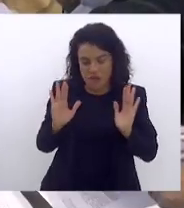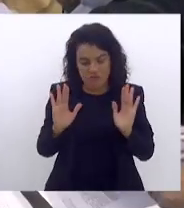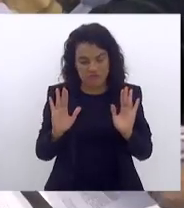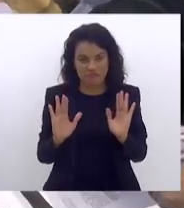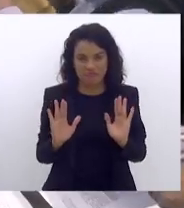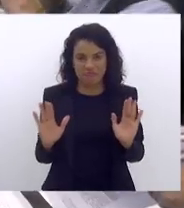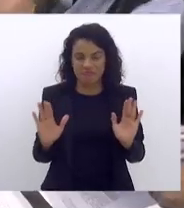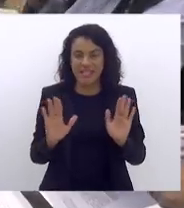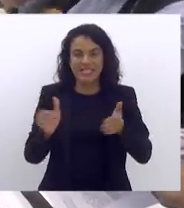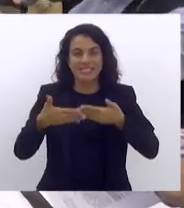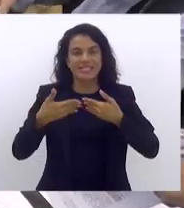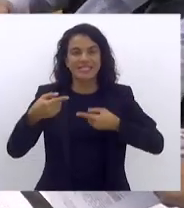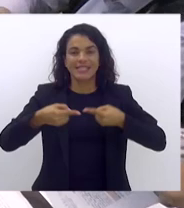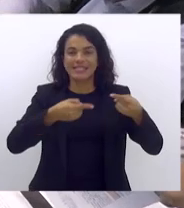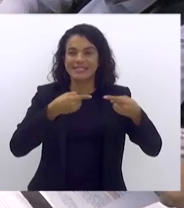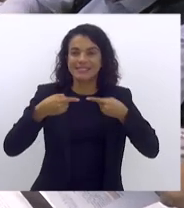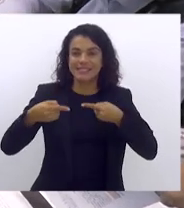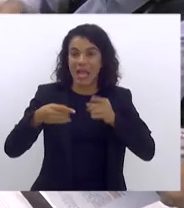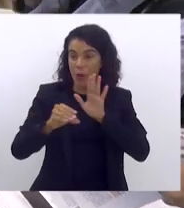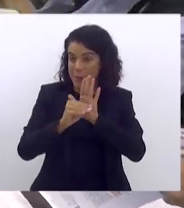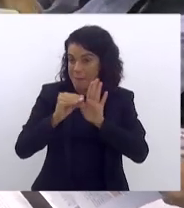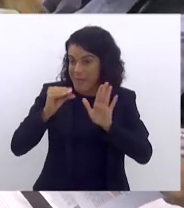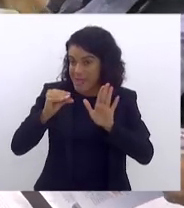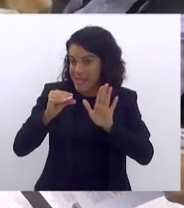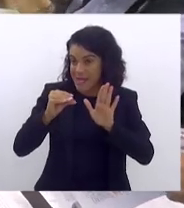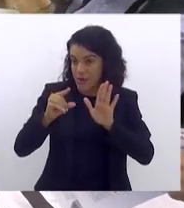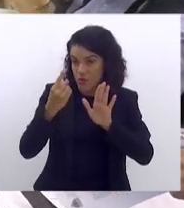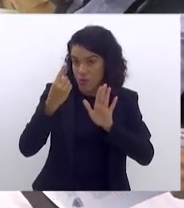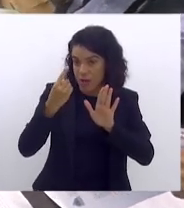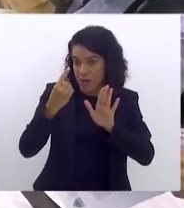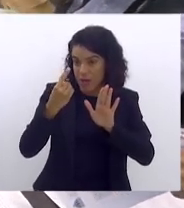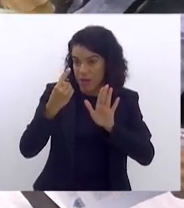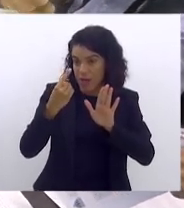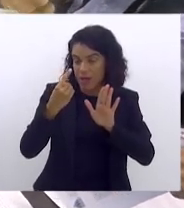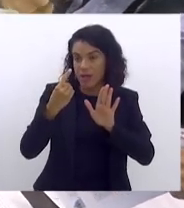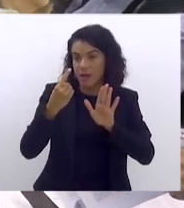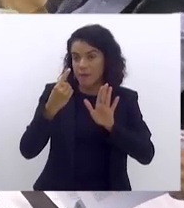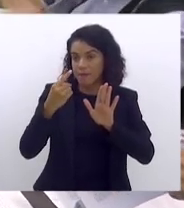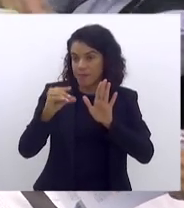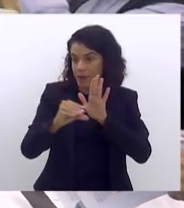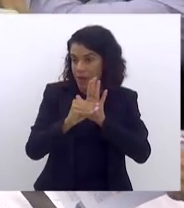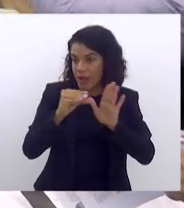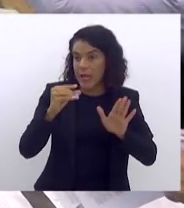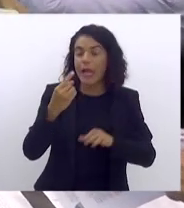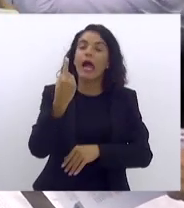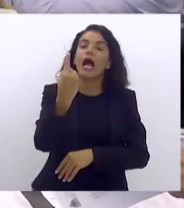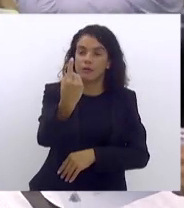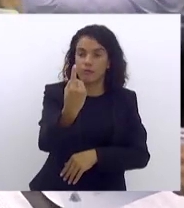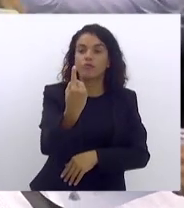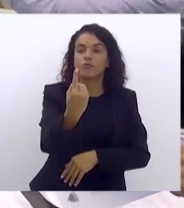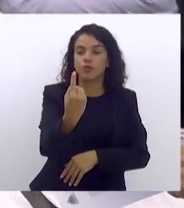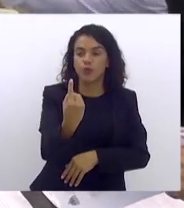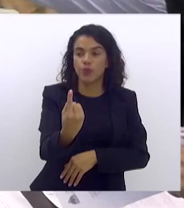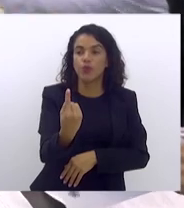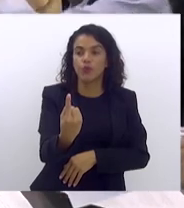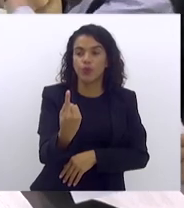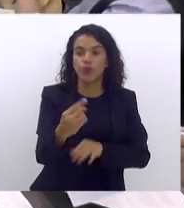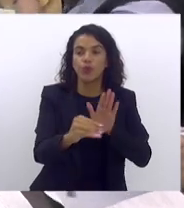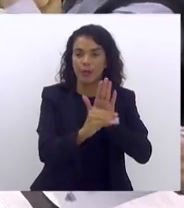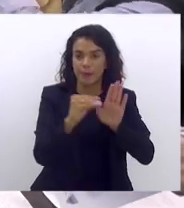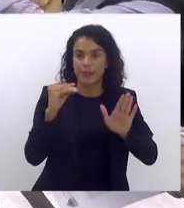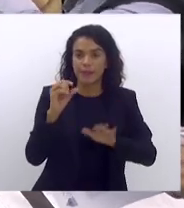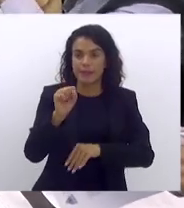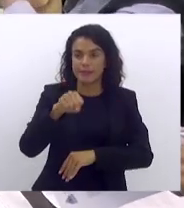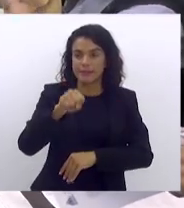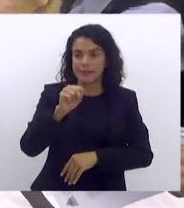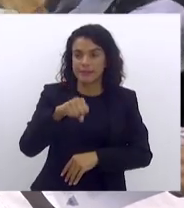É, encerrada a discussão, com emenda. Na verdade, é uma emenda só, né? Vossa Excelência vai criar um artigo... Que será dessa forma.